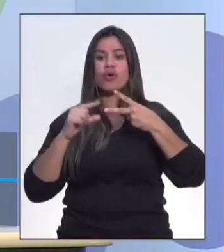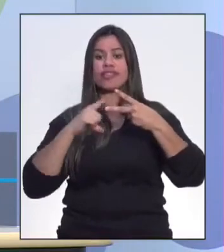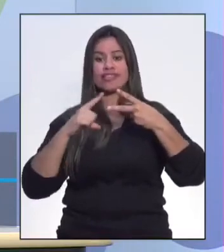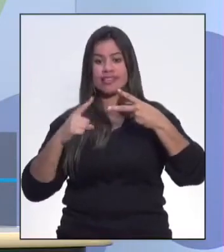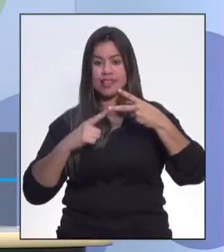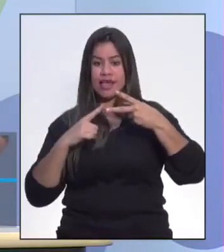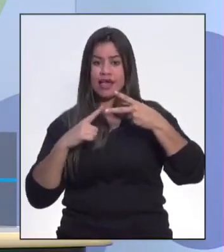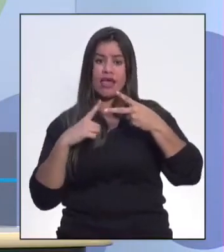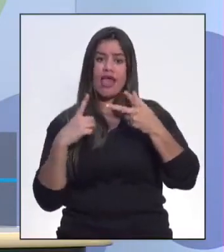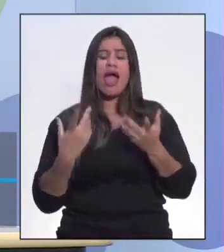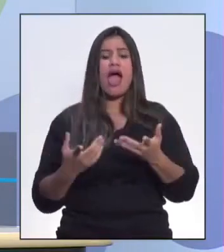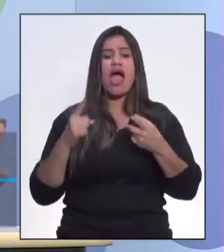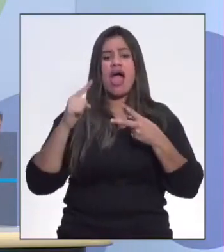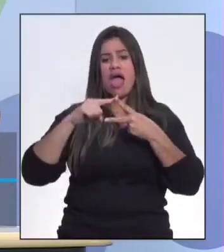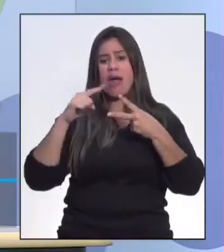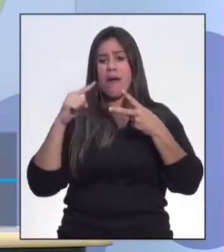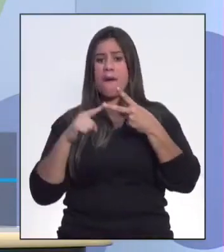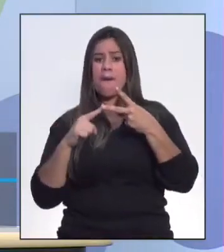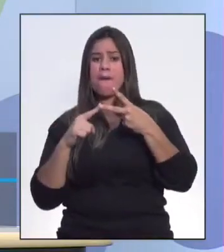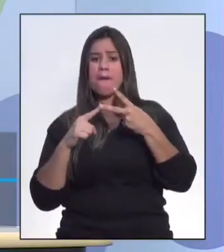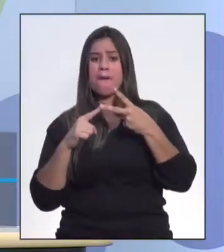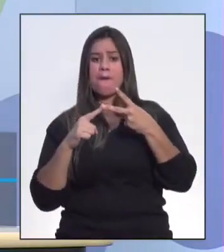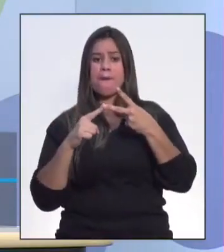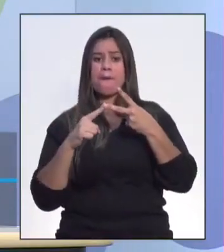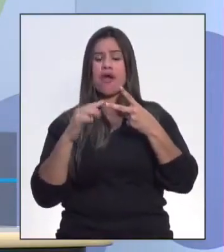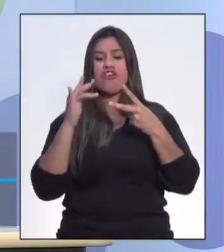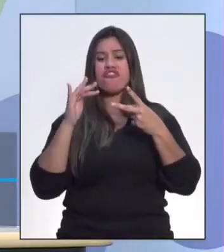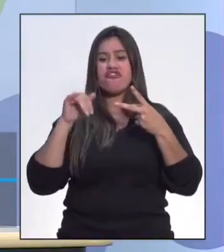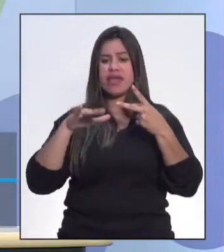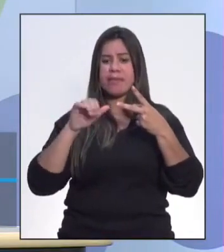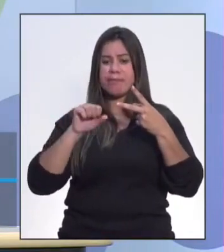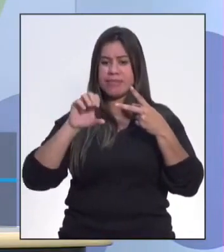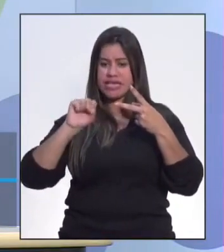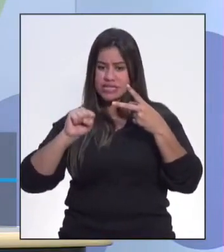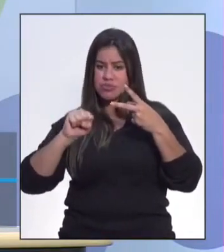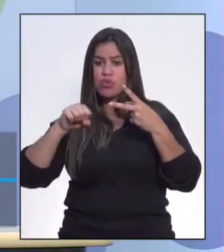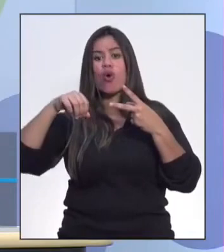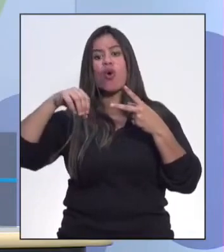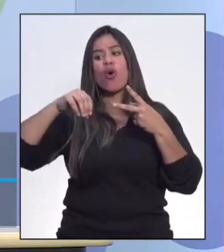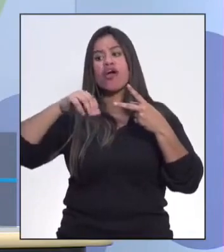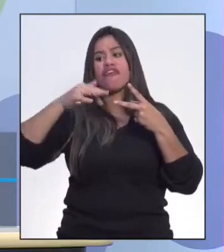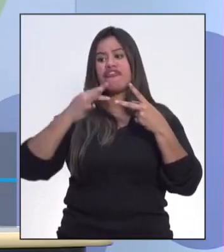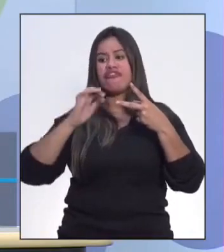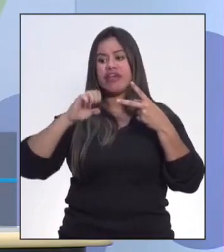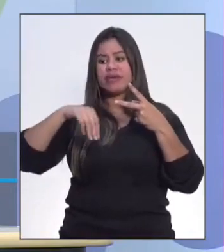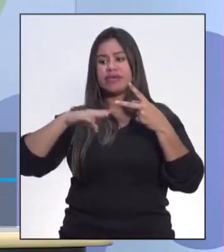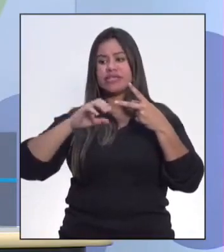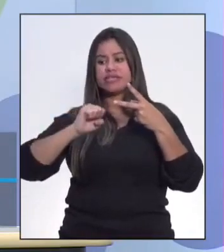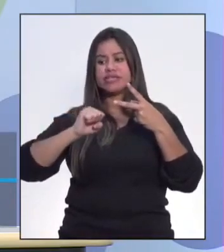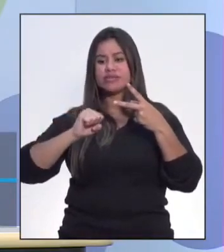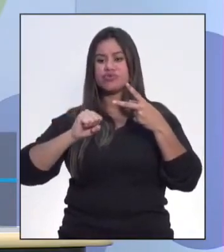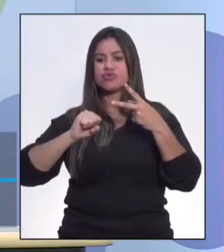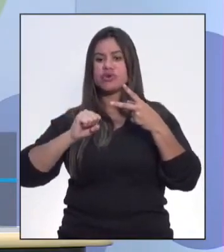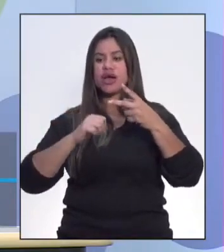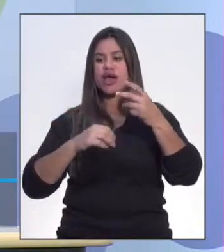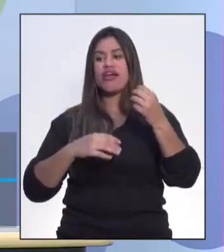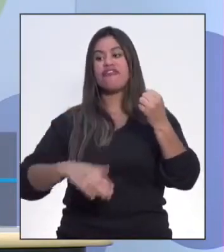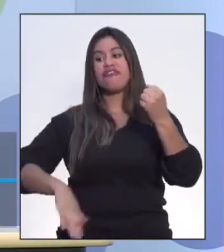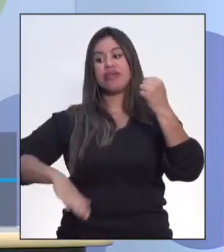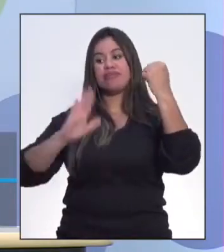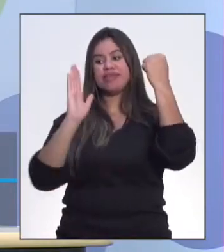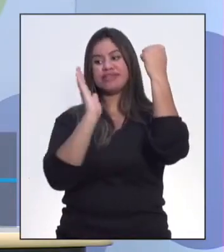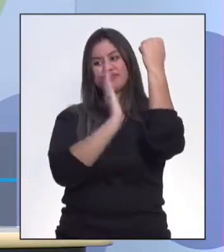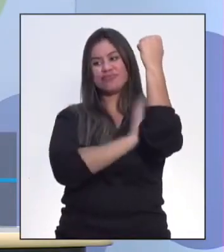falando, mas qual é a diferença entre femismo e feminismo? Quando a gente fala sobre a palavra feminismo, eu vou até ler aqui,